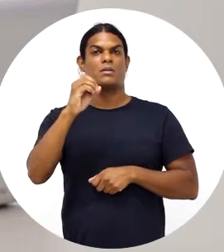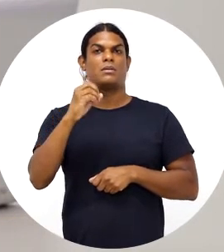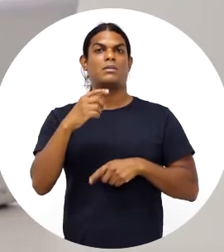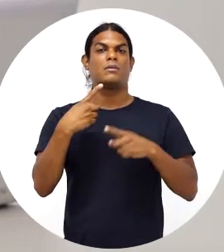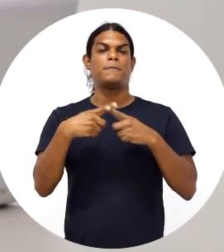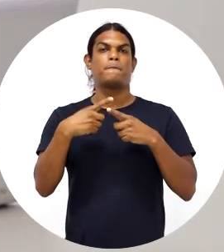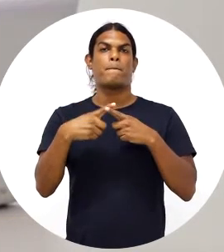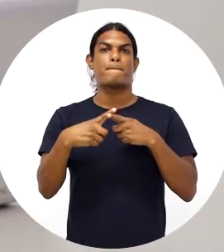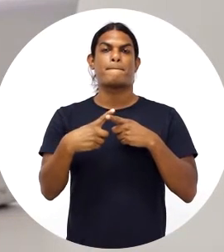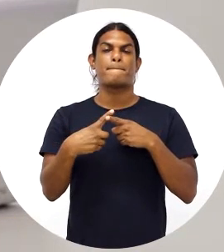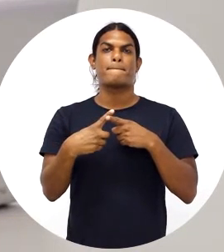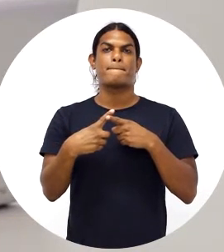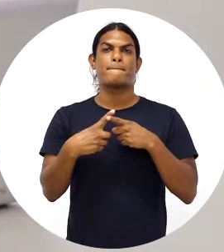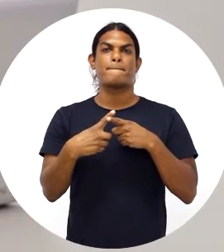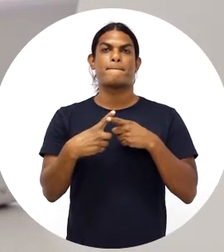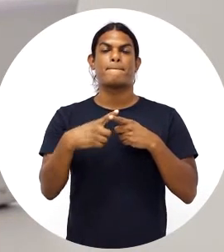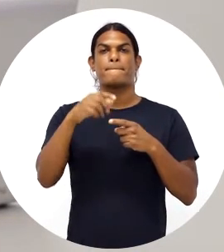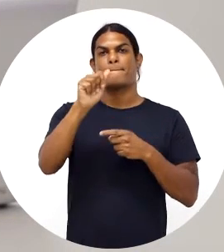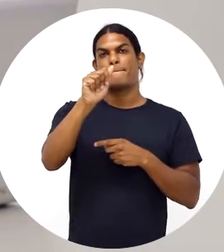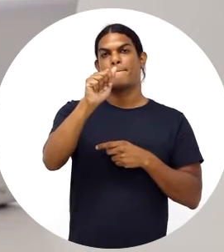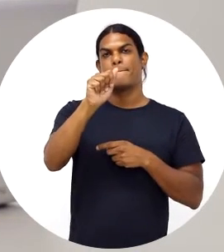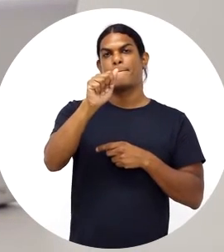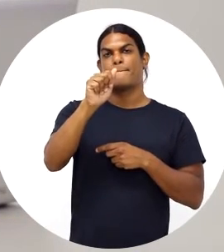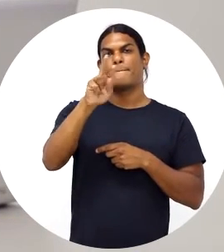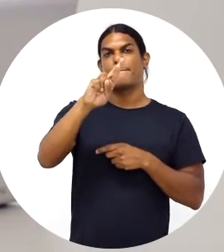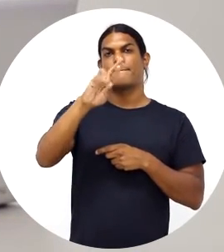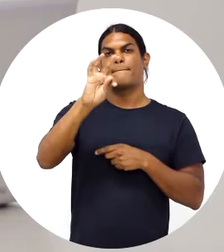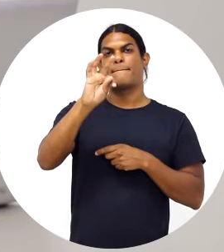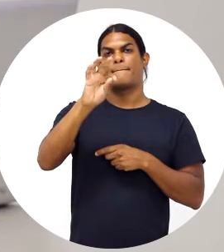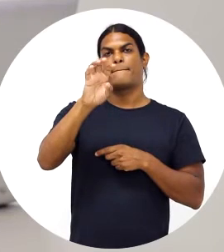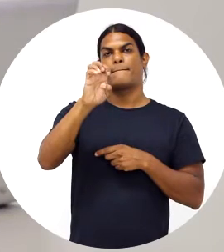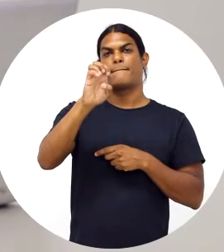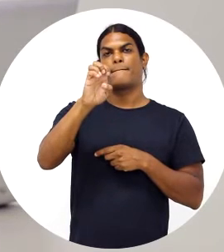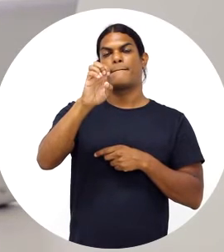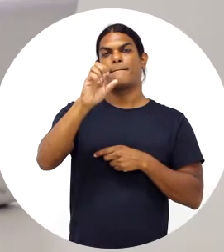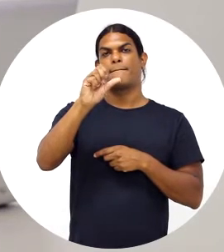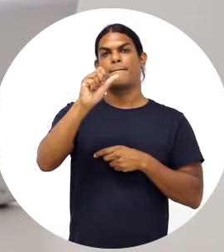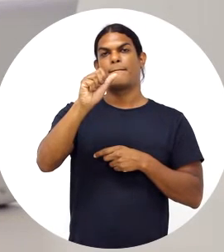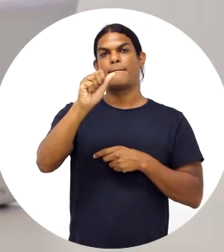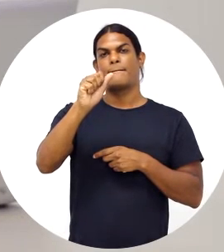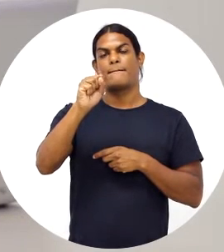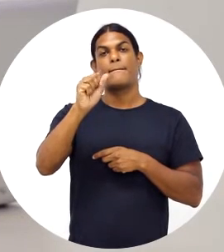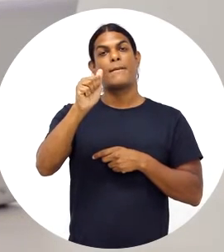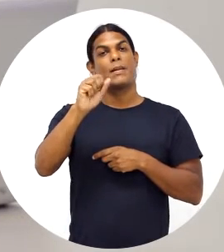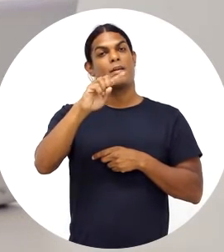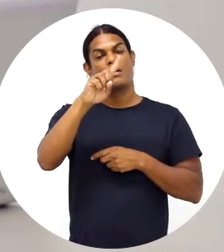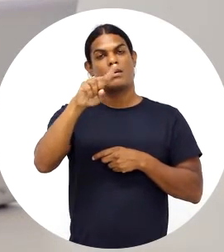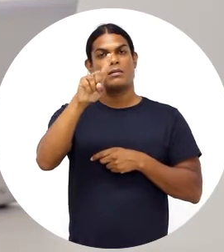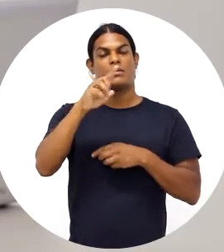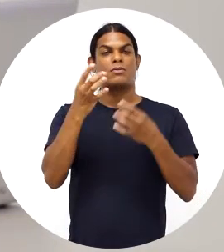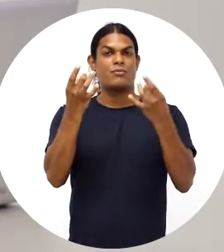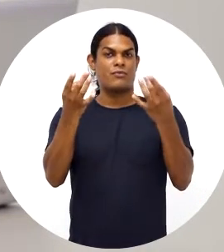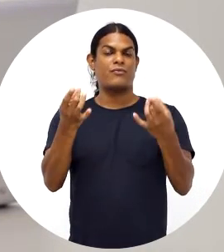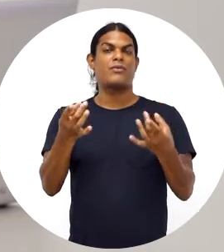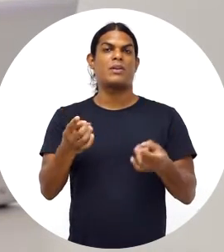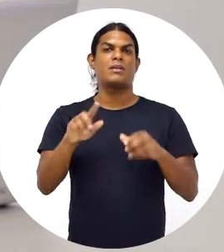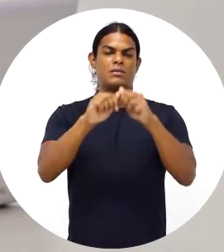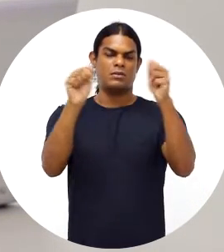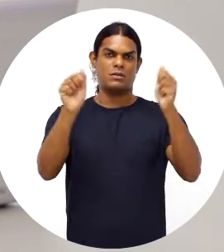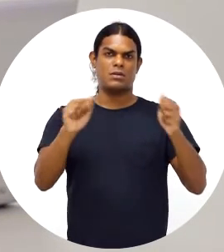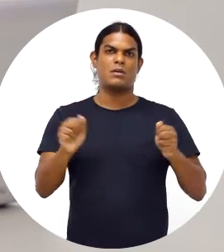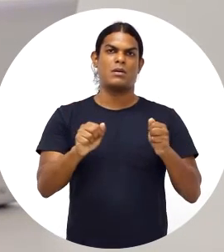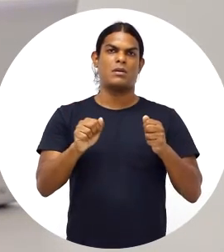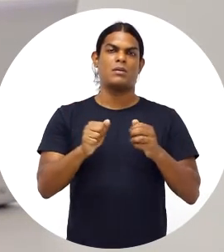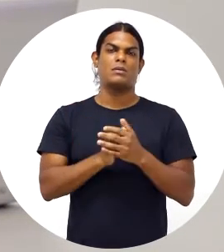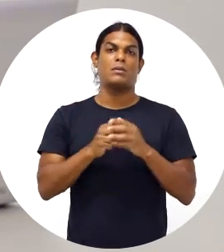né, do artista, do artesão, tem uma utilidade, a utilidade da venda, do enfeite. A arte,